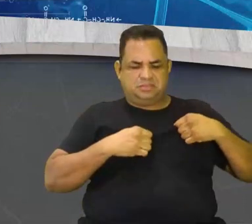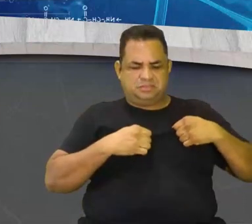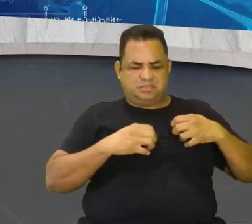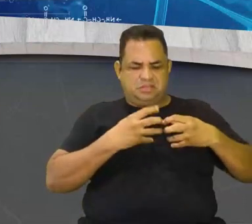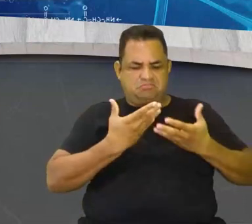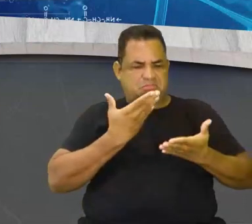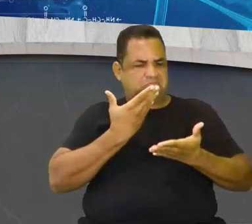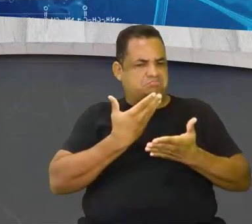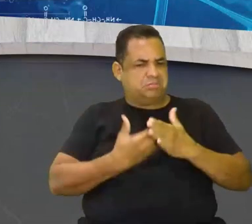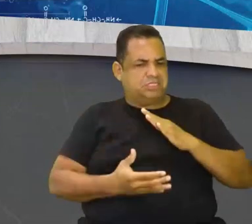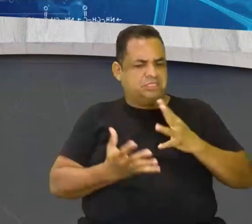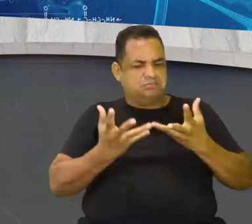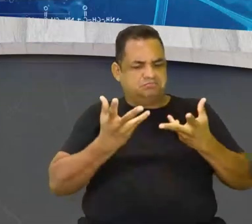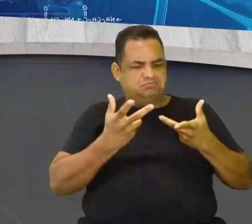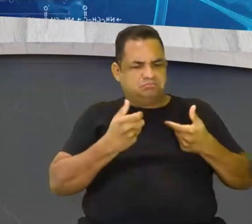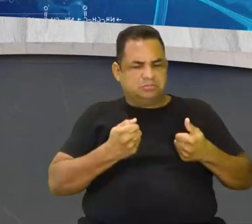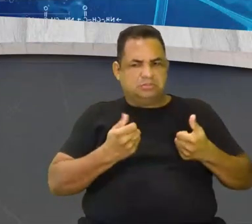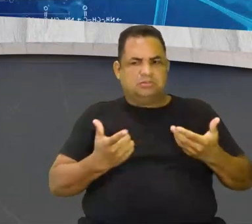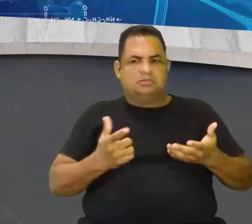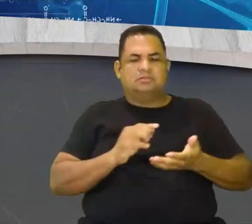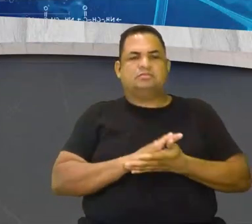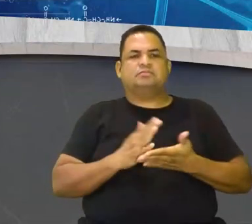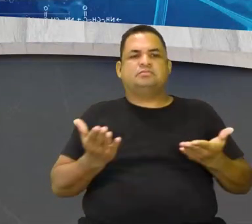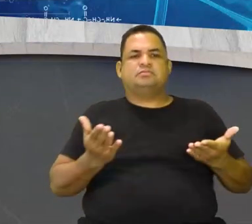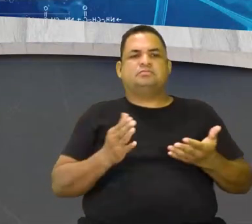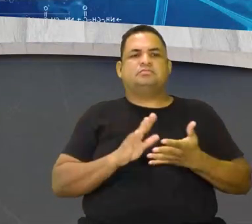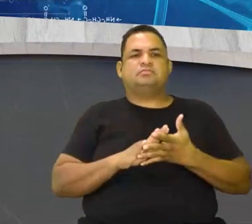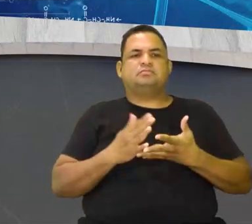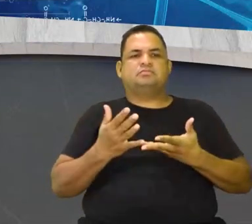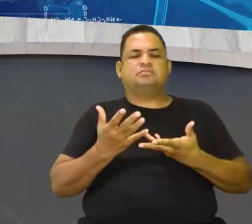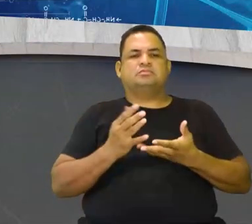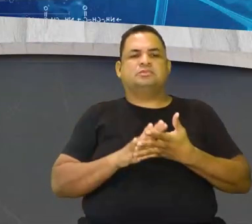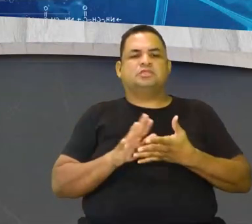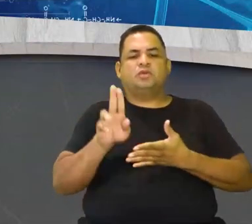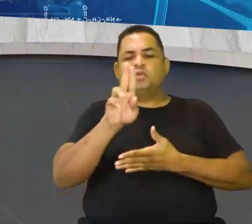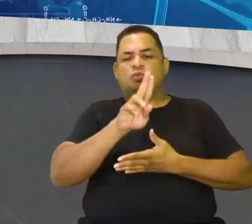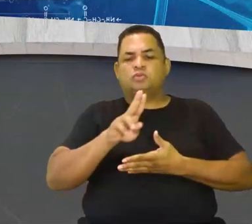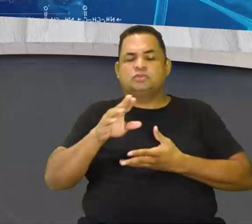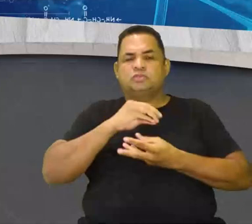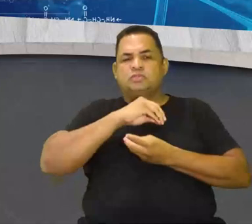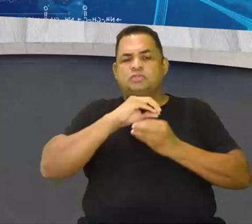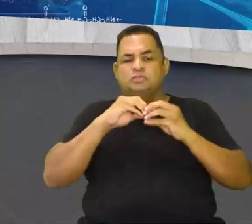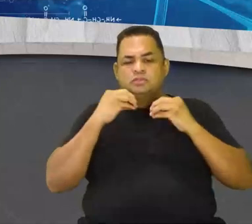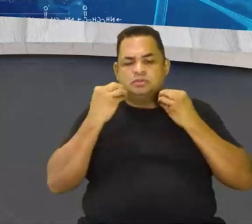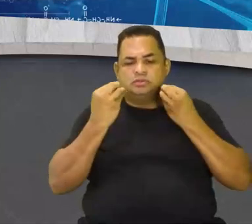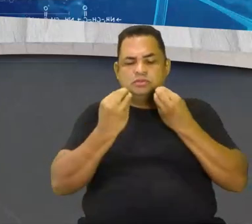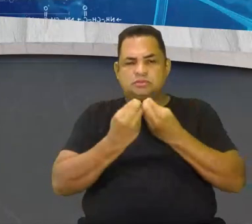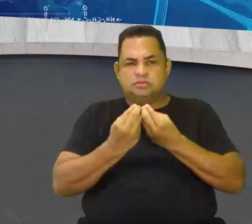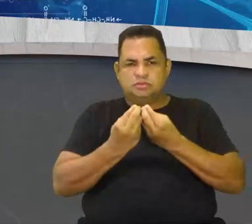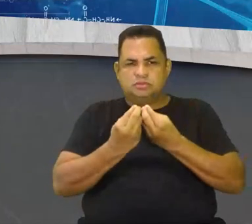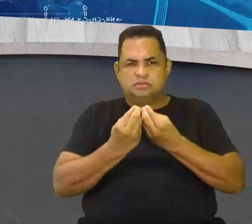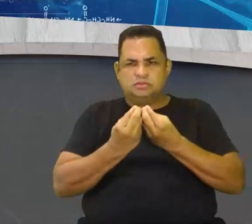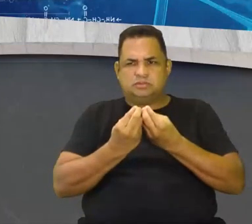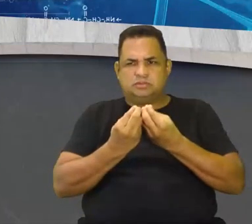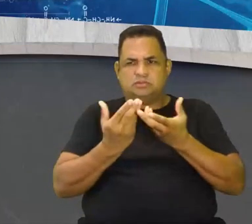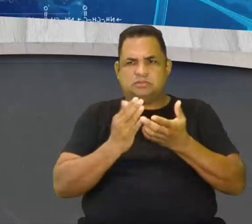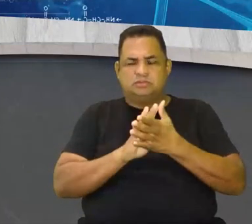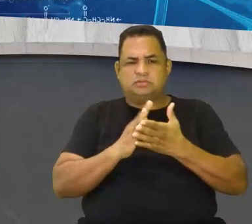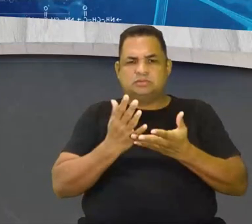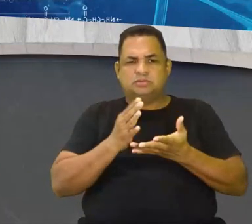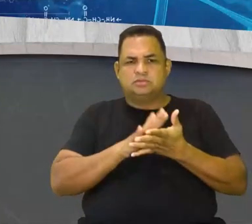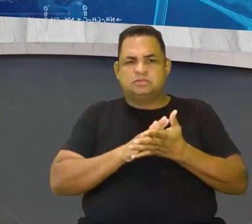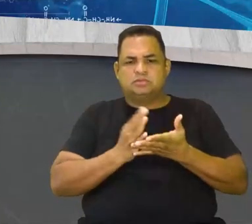E outro caso, professora Sabrina, como manusear as substâncias. A única substância que você